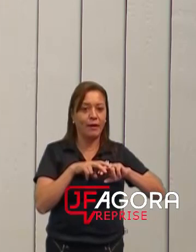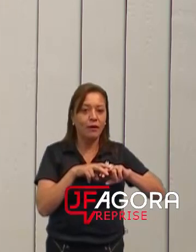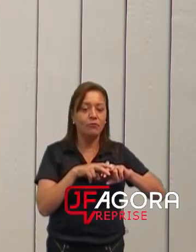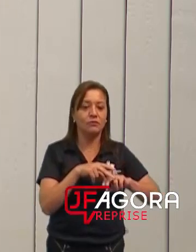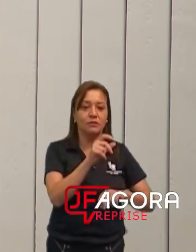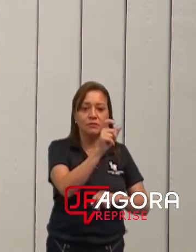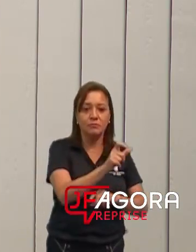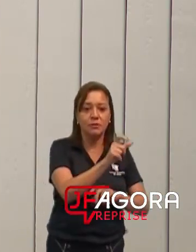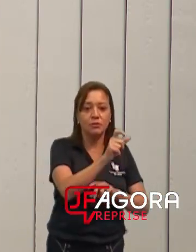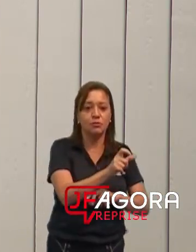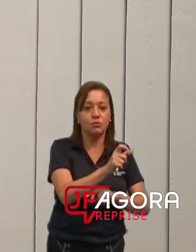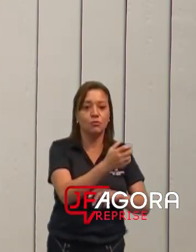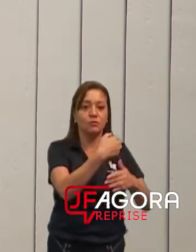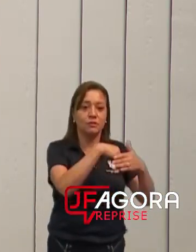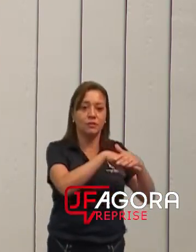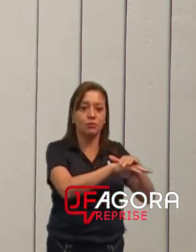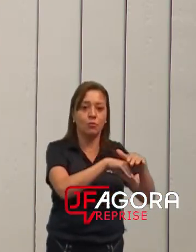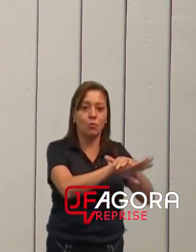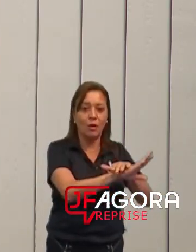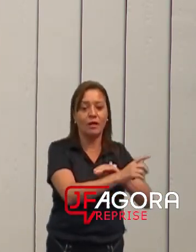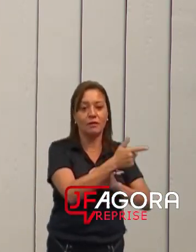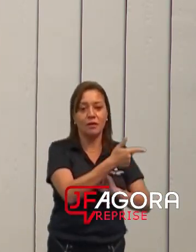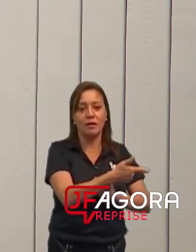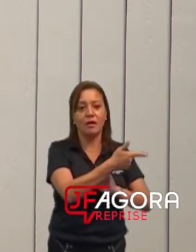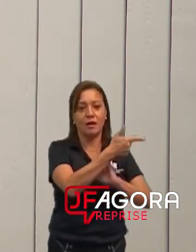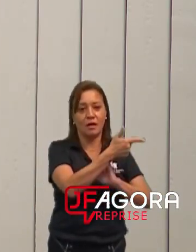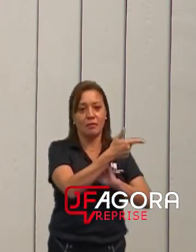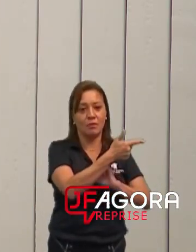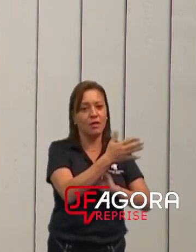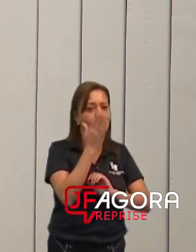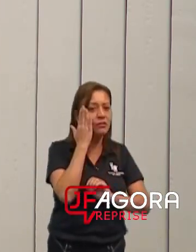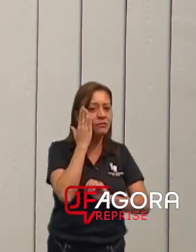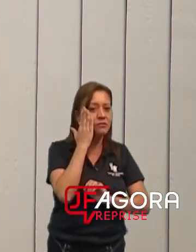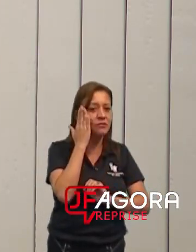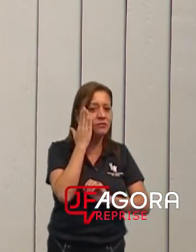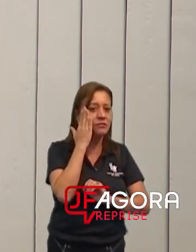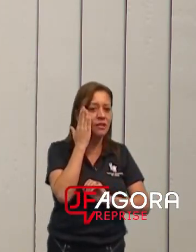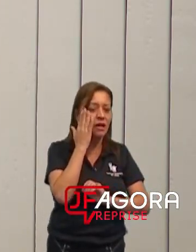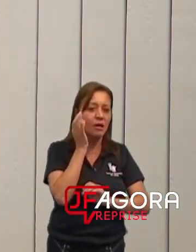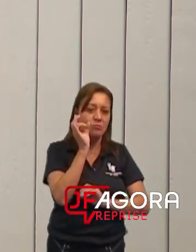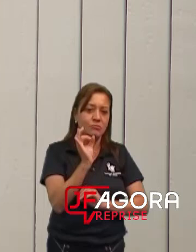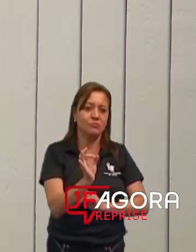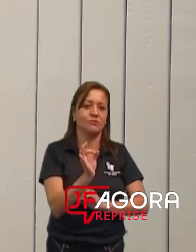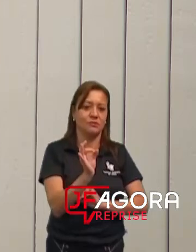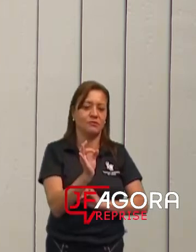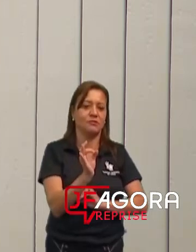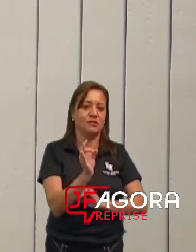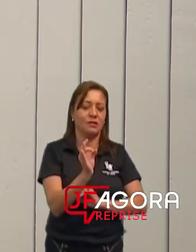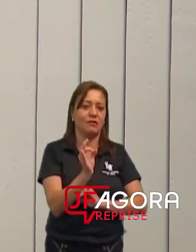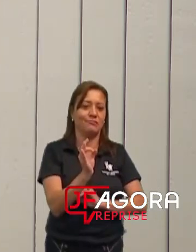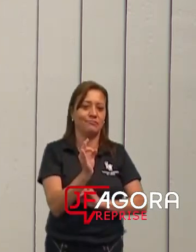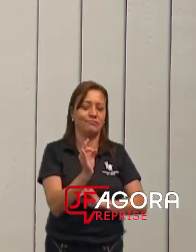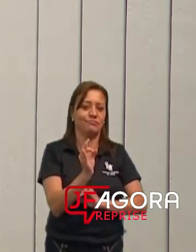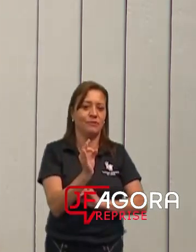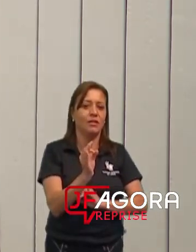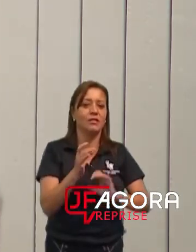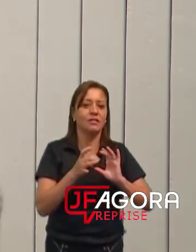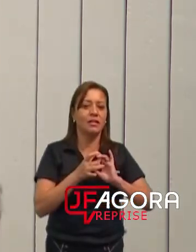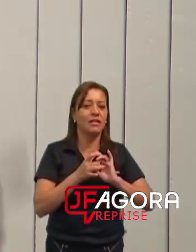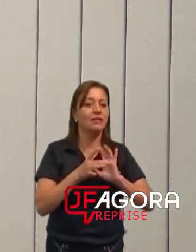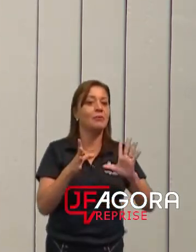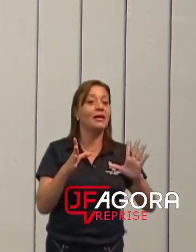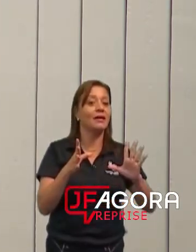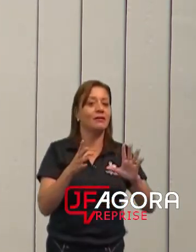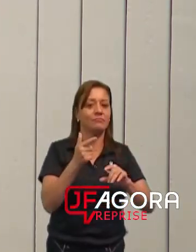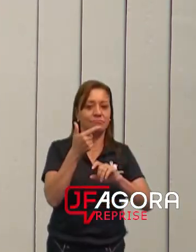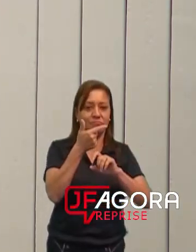que não é isso, né, gente? É enxugar gelo. Né? A gente sabe que entram armas e a maioria das pessoas que